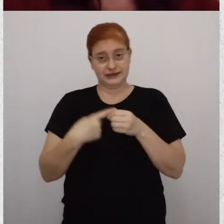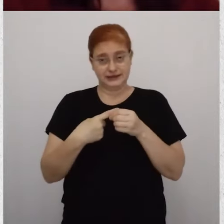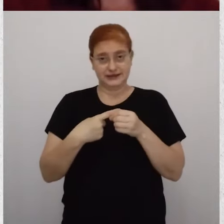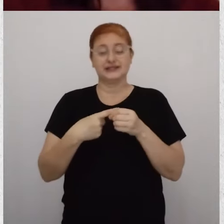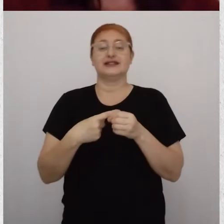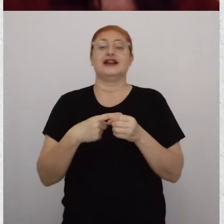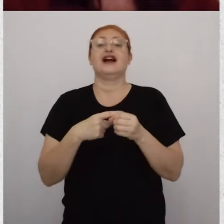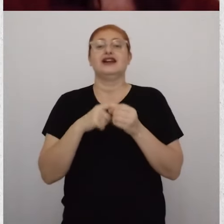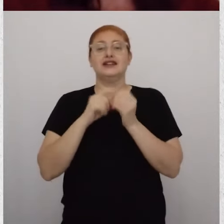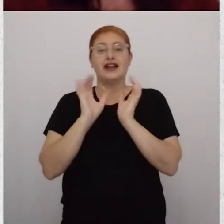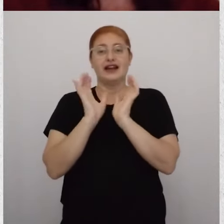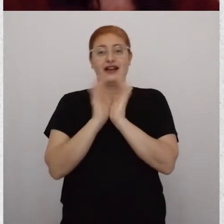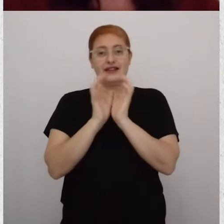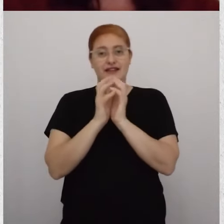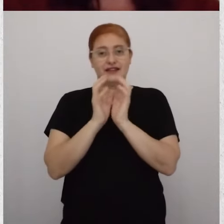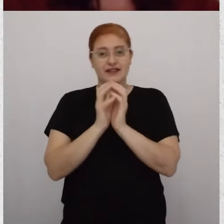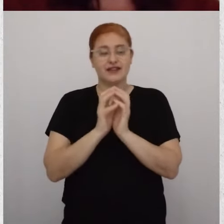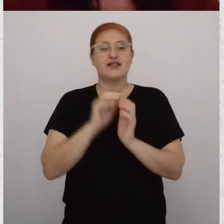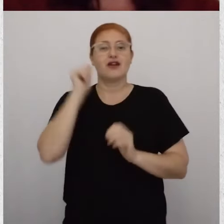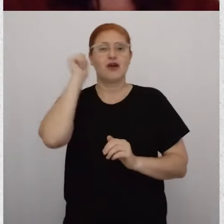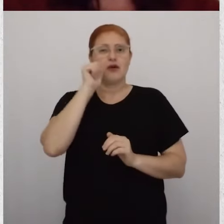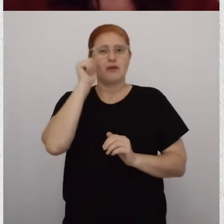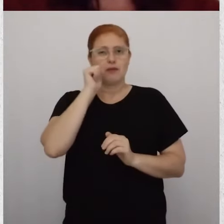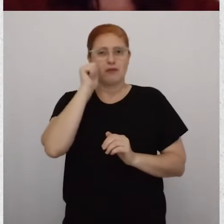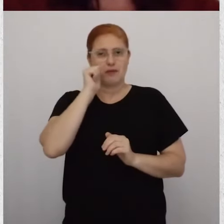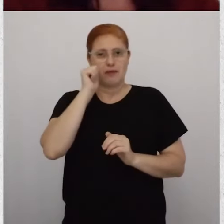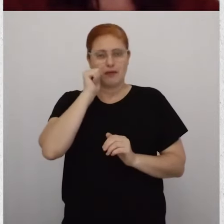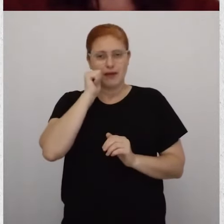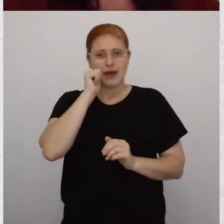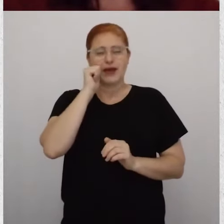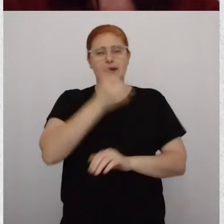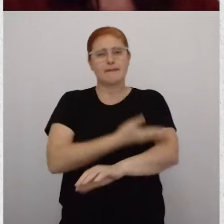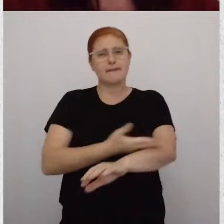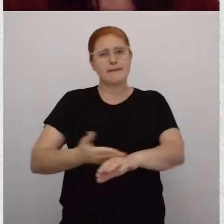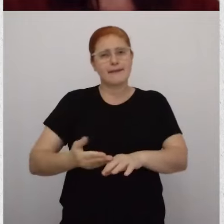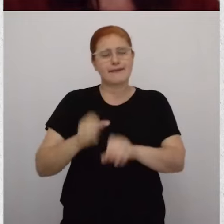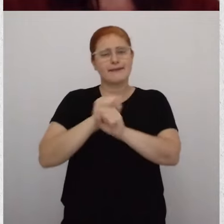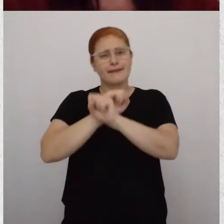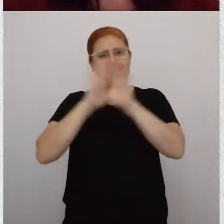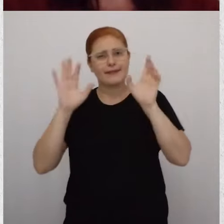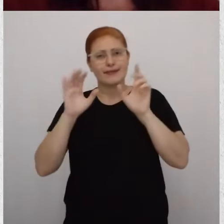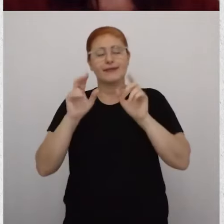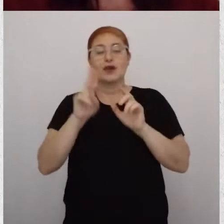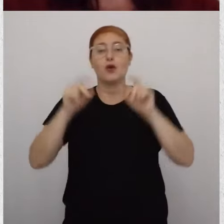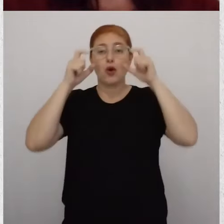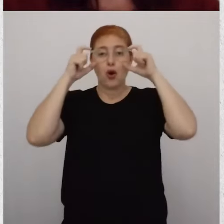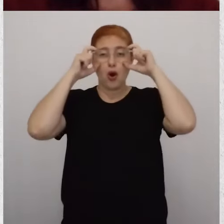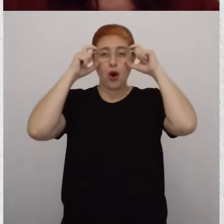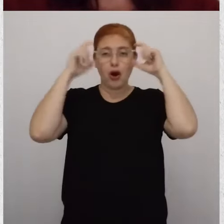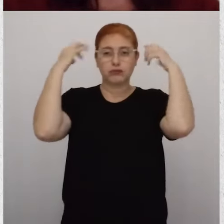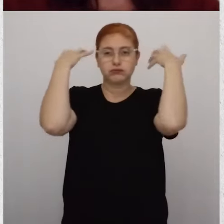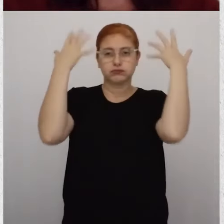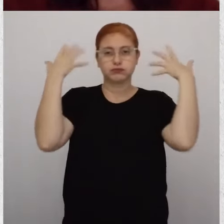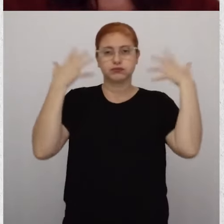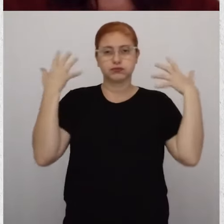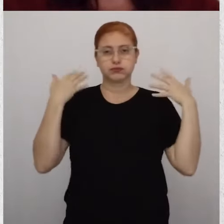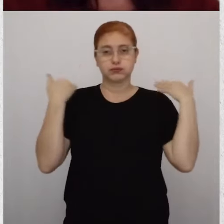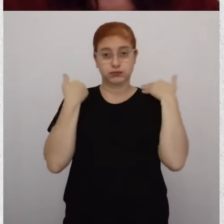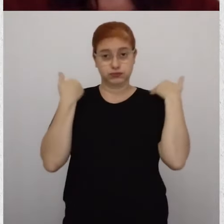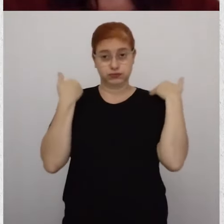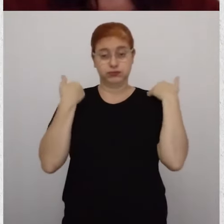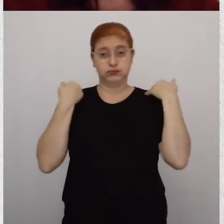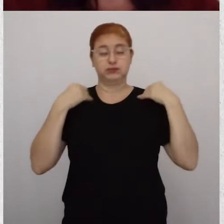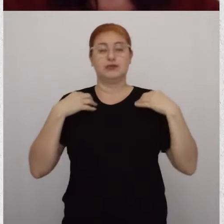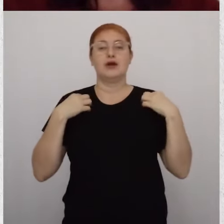Eu sou uma mulher negra, de pele clara, uso óculos, tenho o cabelo cacheado na altura dos ombros, estou com